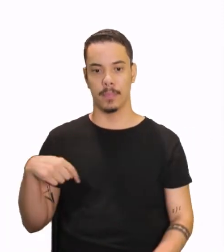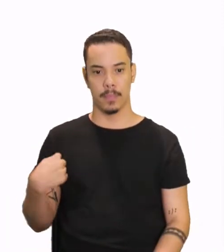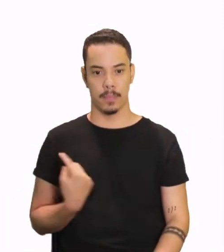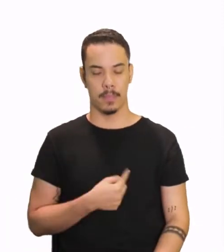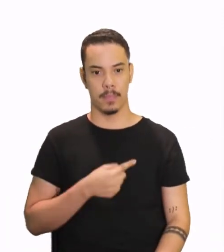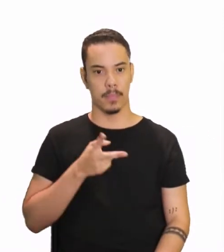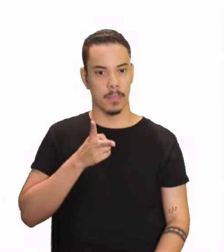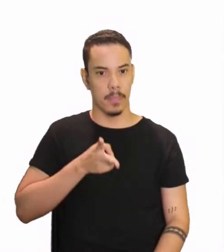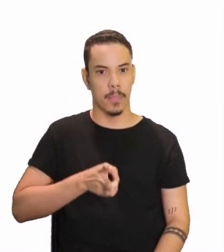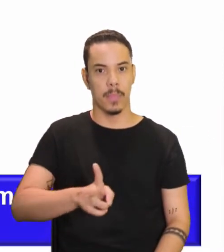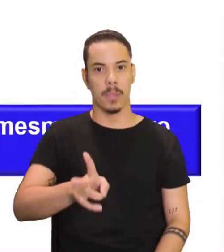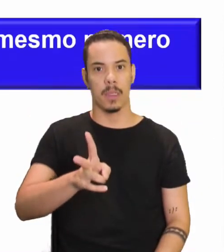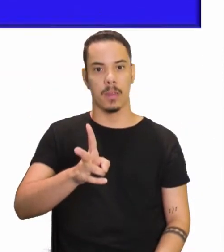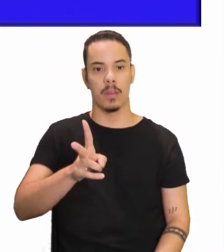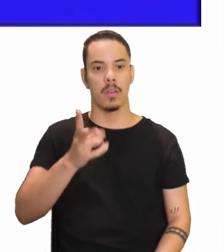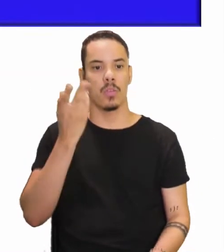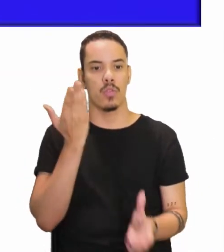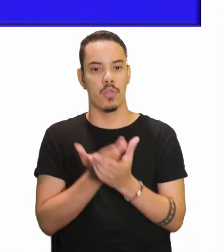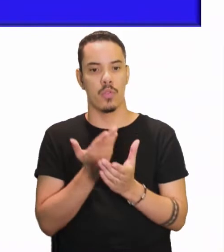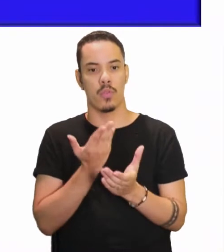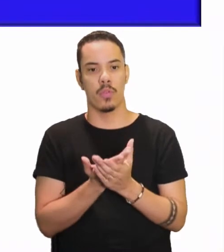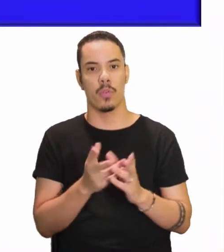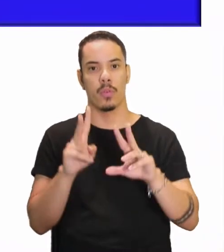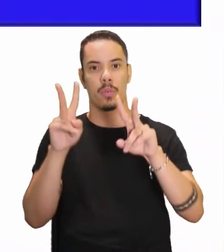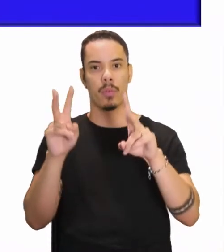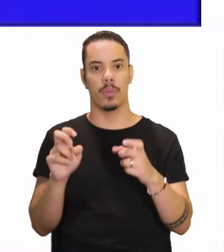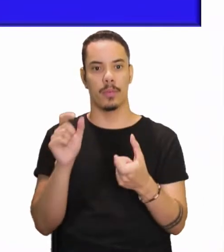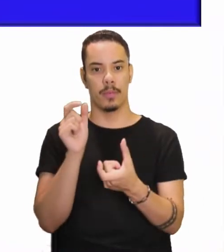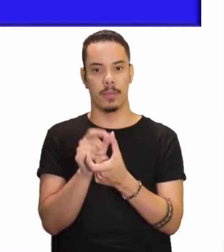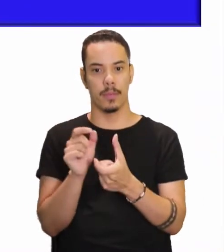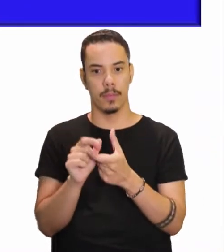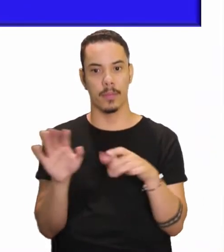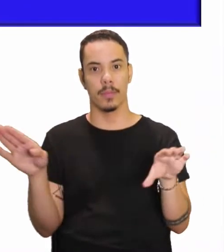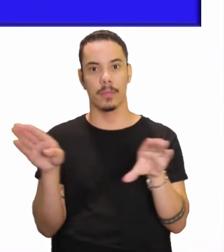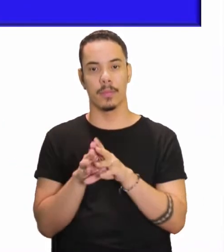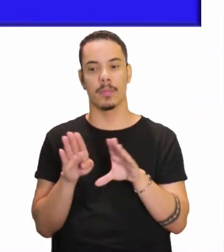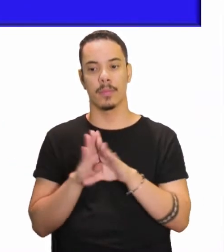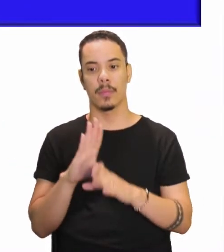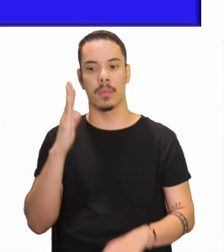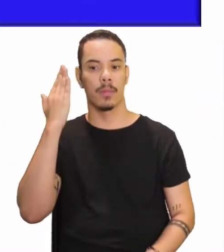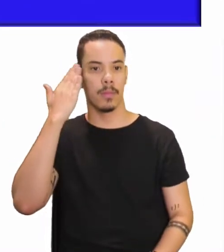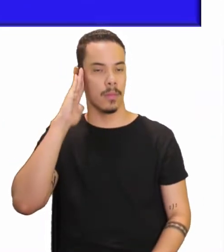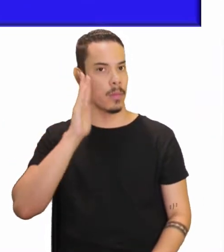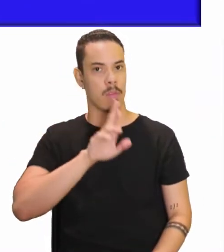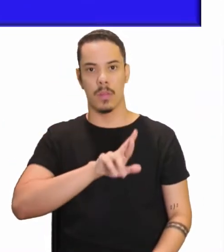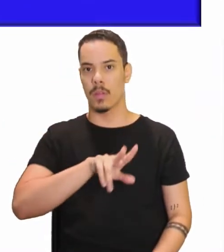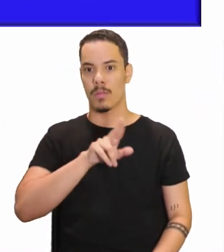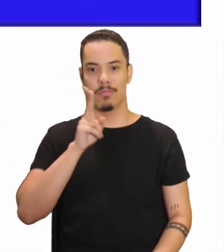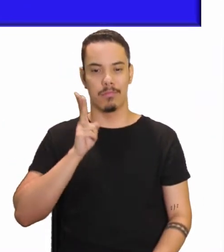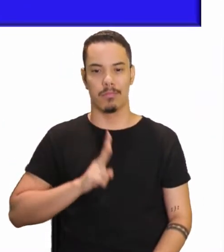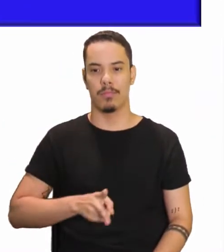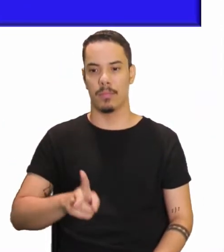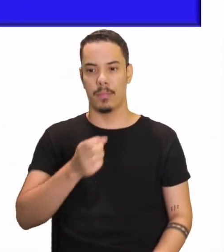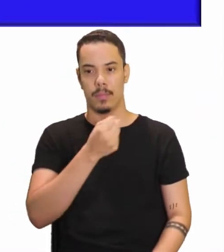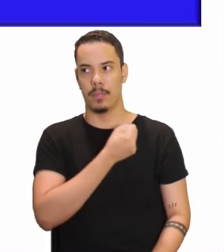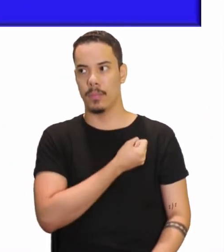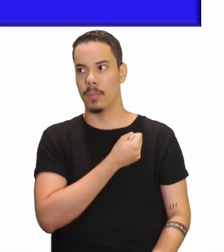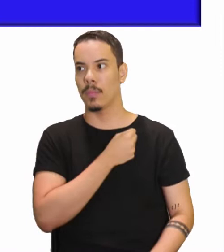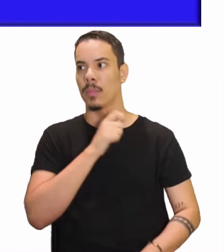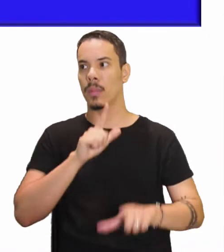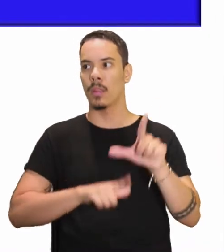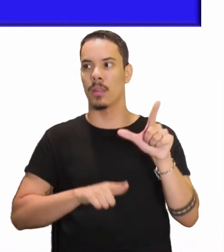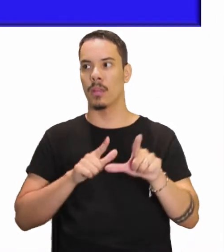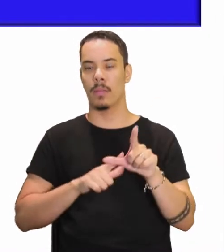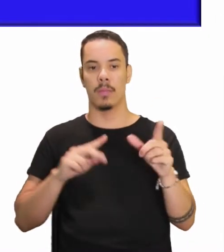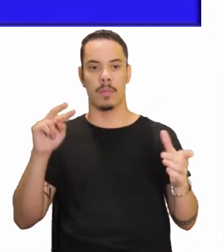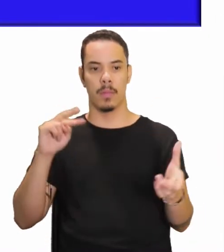agora, continuando o nosso estudo sobre fonemas e entender que nem sempre ao número de letra